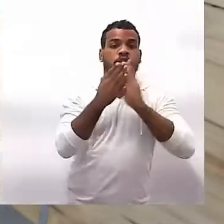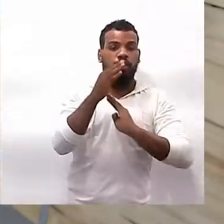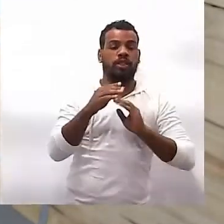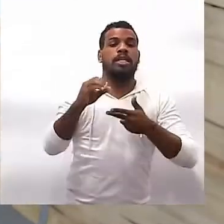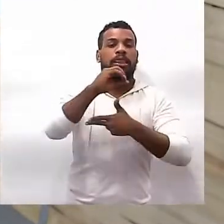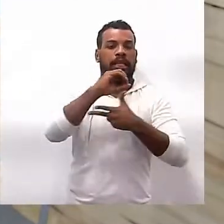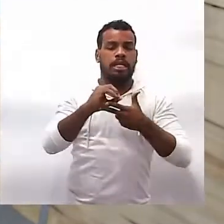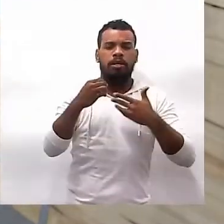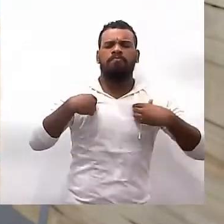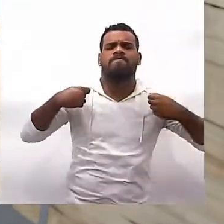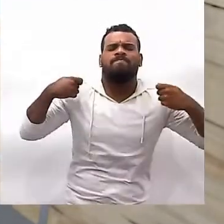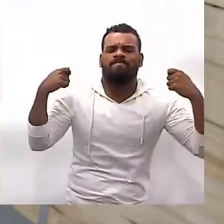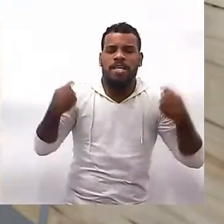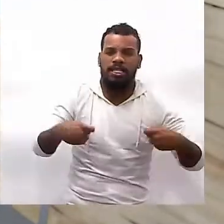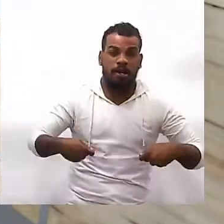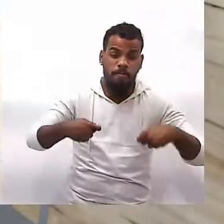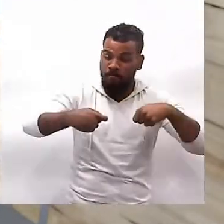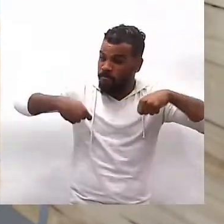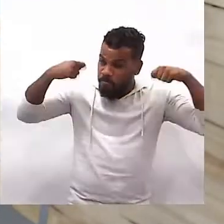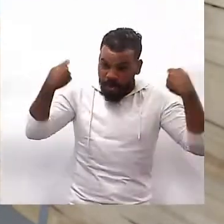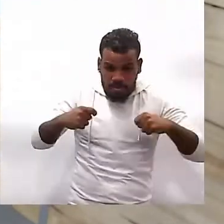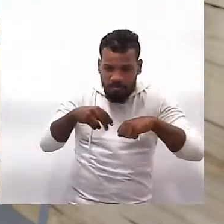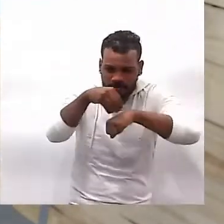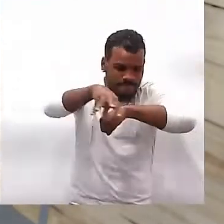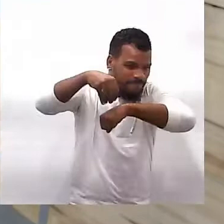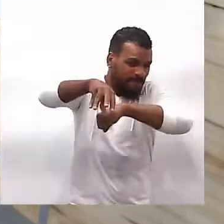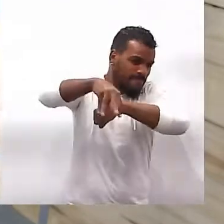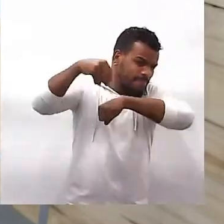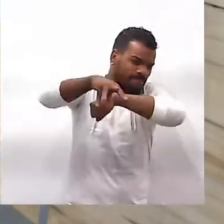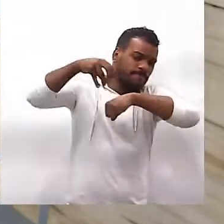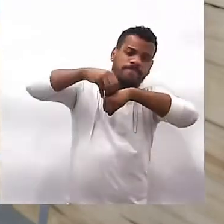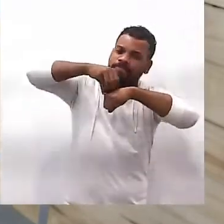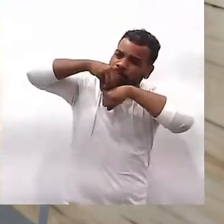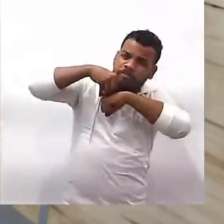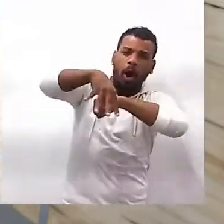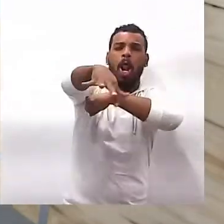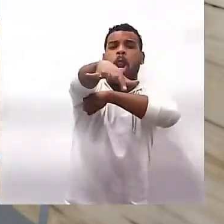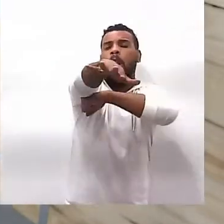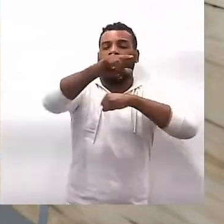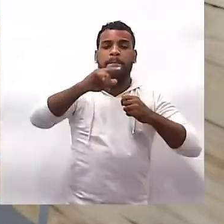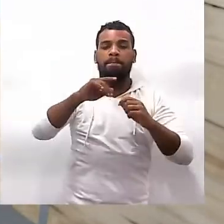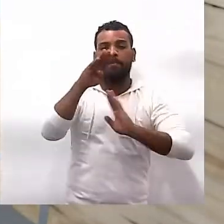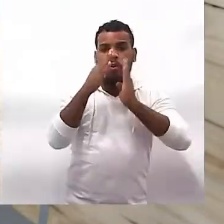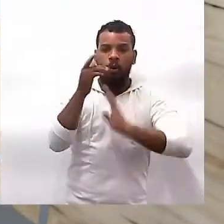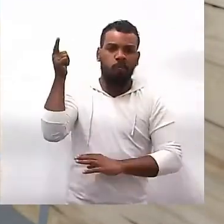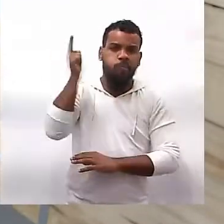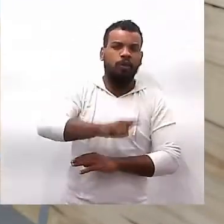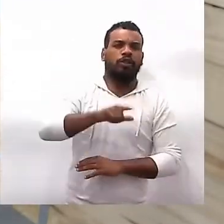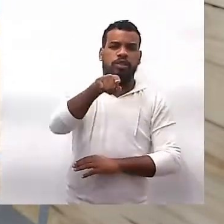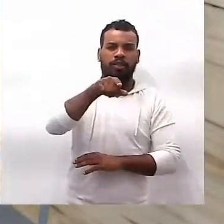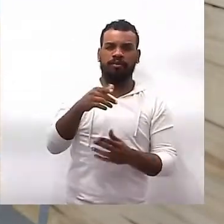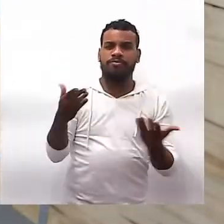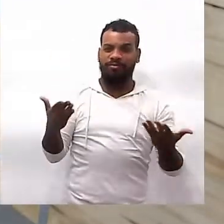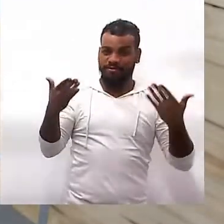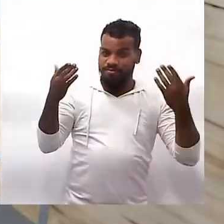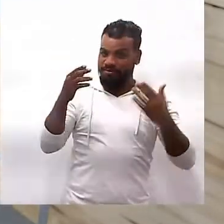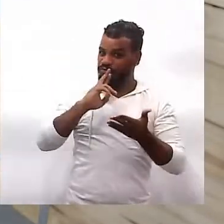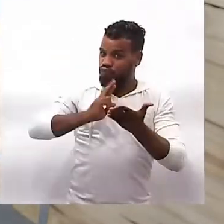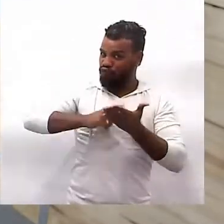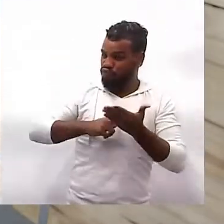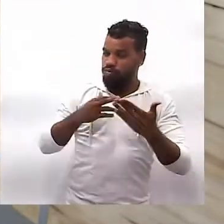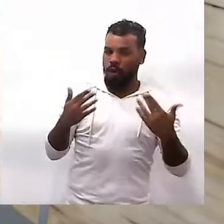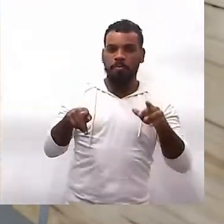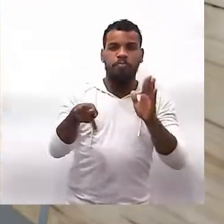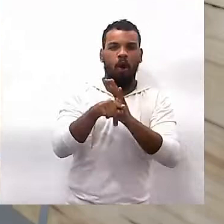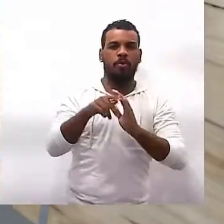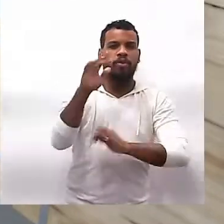eu tenho que dar todas as informações para que vocês fechem a parte de biologia nesse caderno de natureza, beleza? De